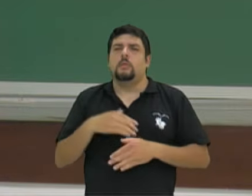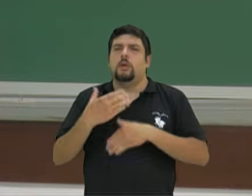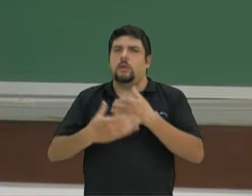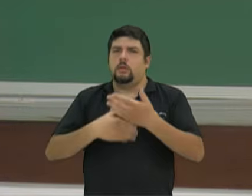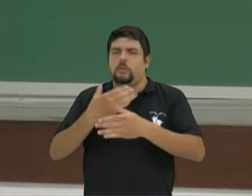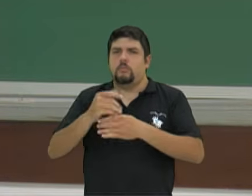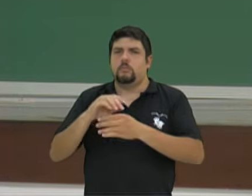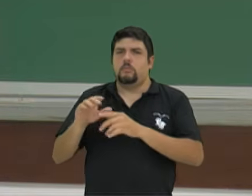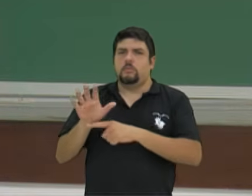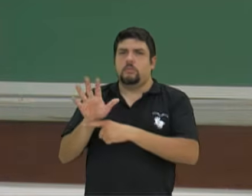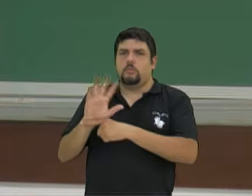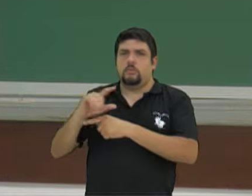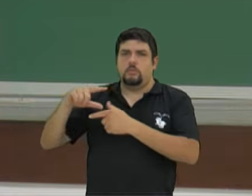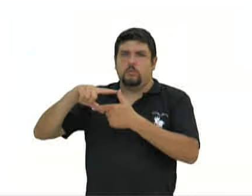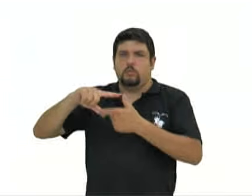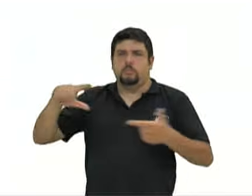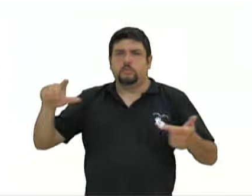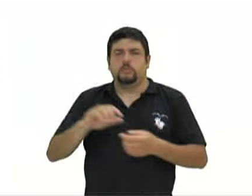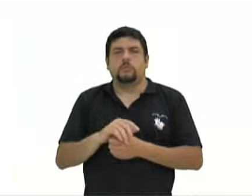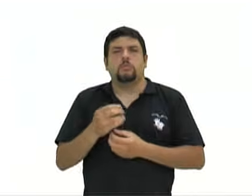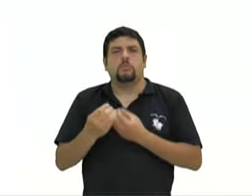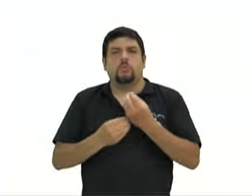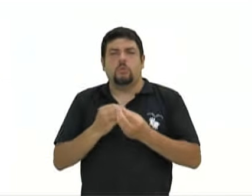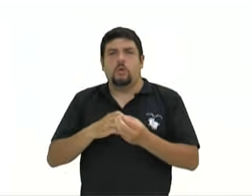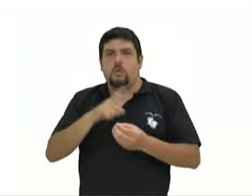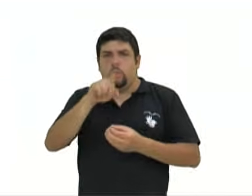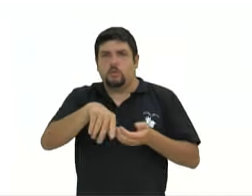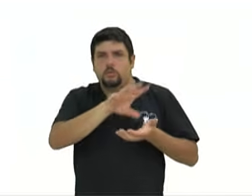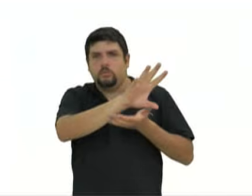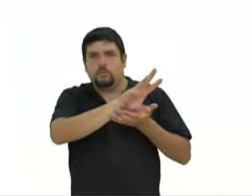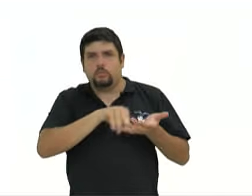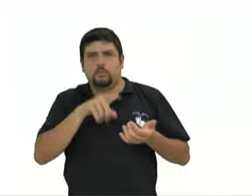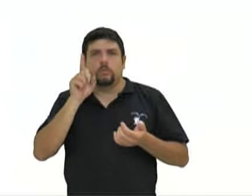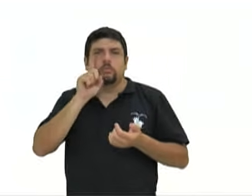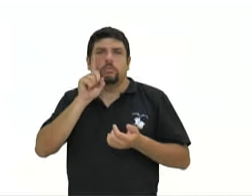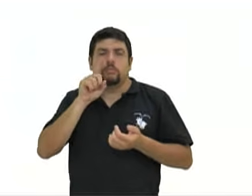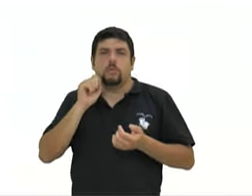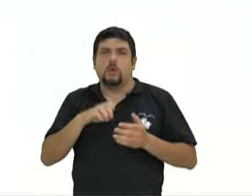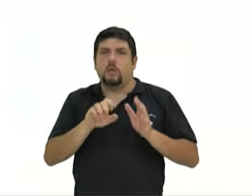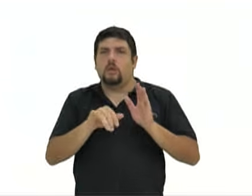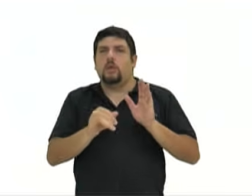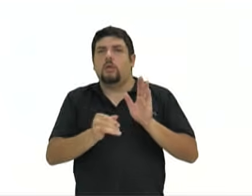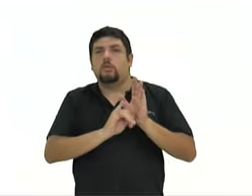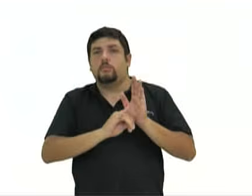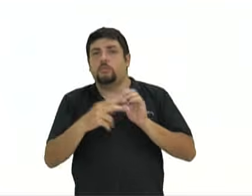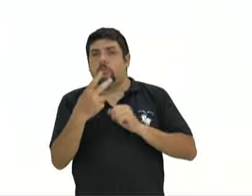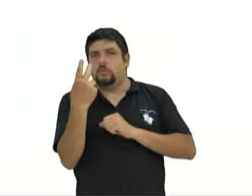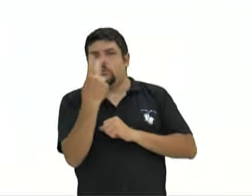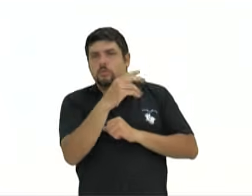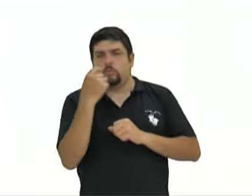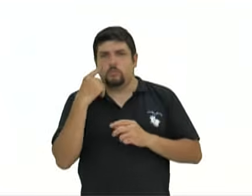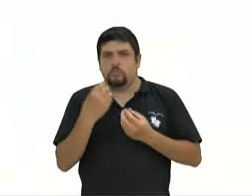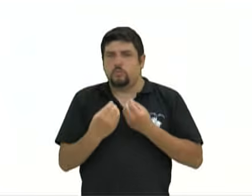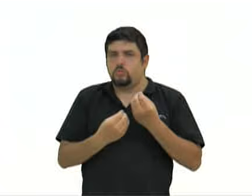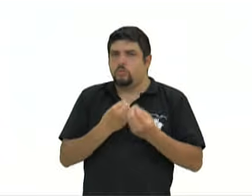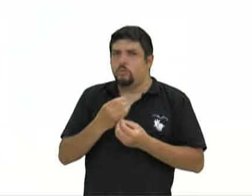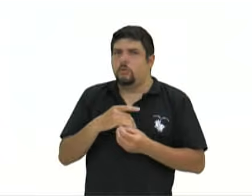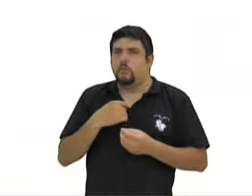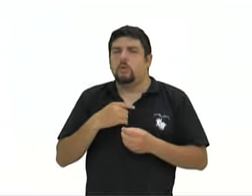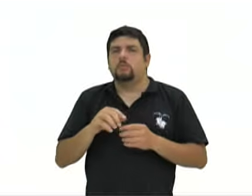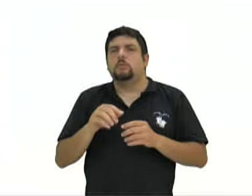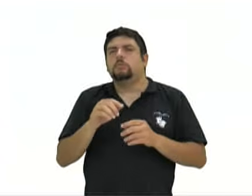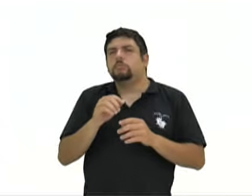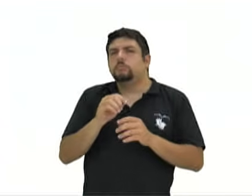que é esse sistema de transição. Modelo americano, né, que depois ele vai ficar, a gente vai ver que o grande cinema moderno ele vai surgir lá